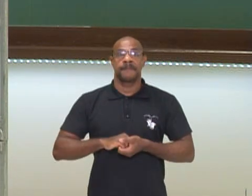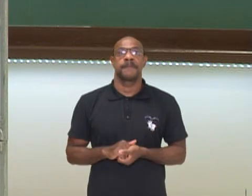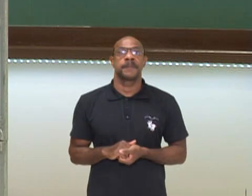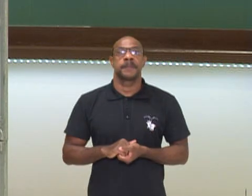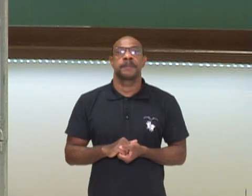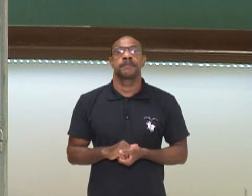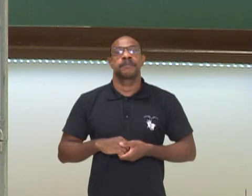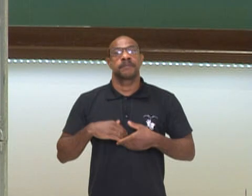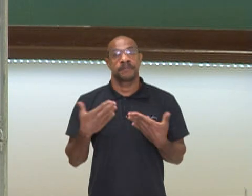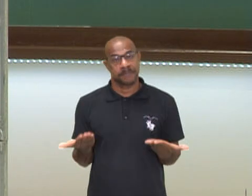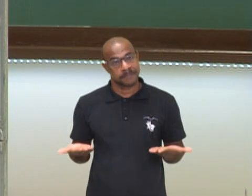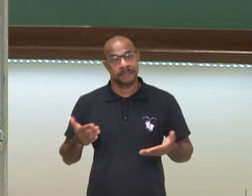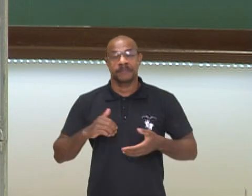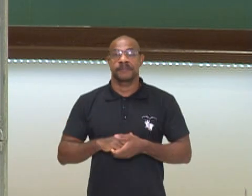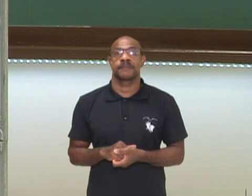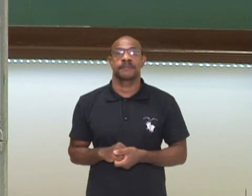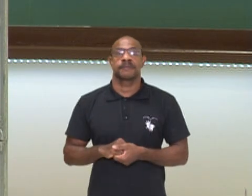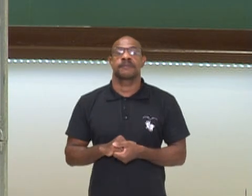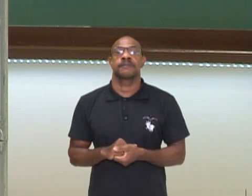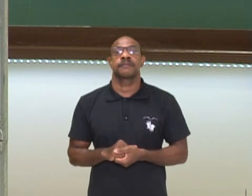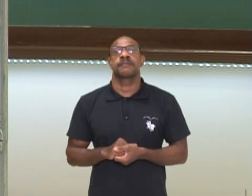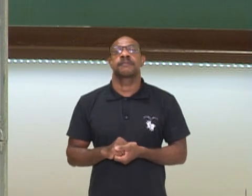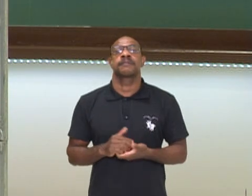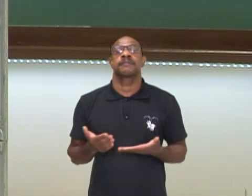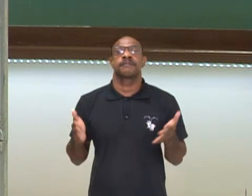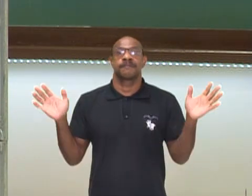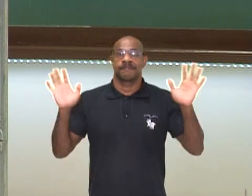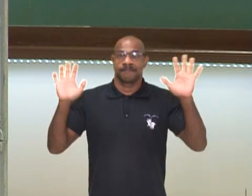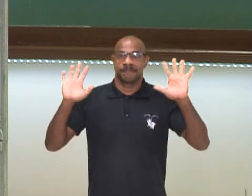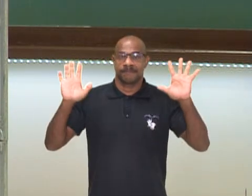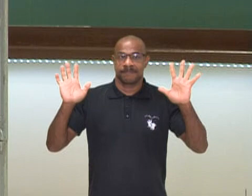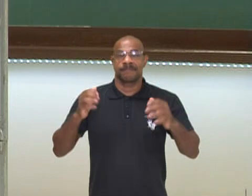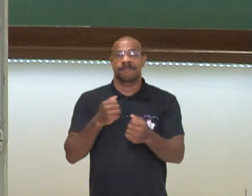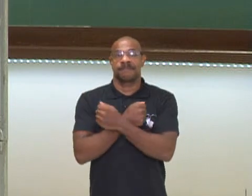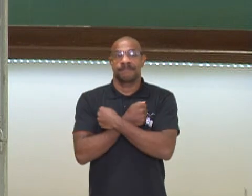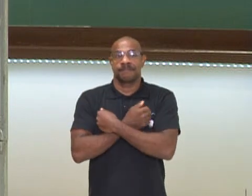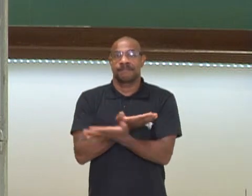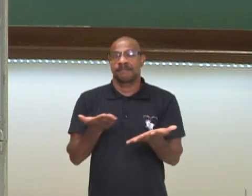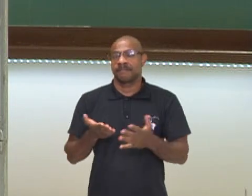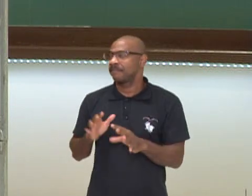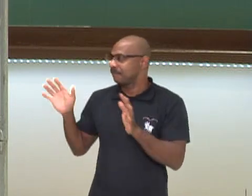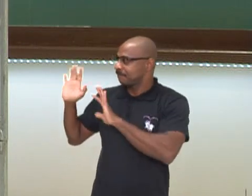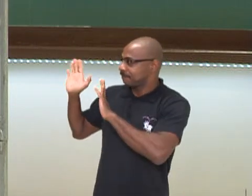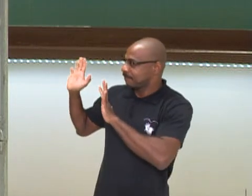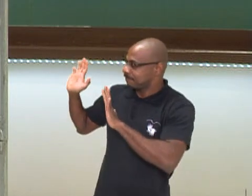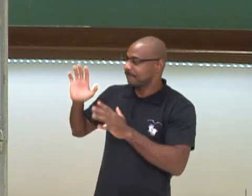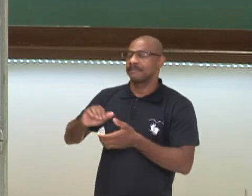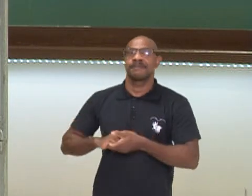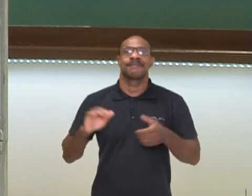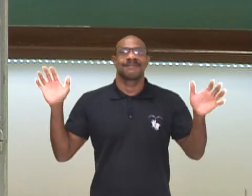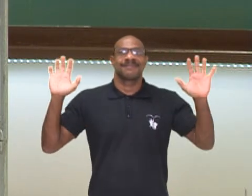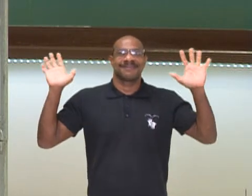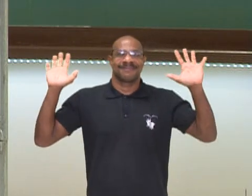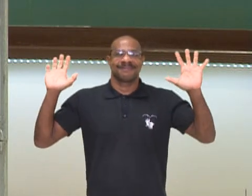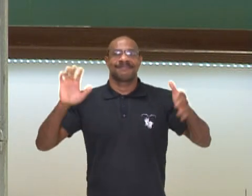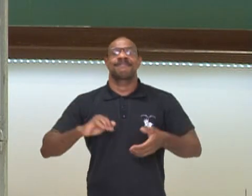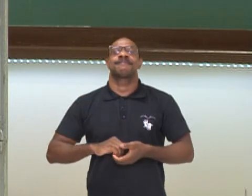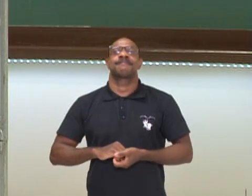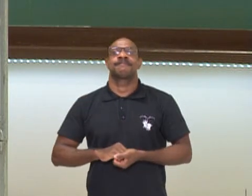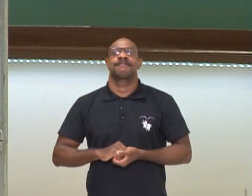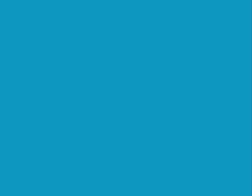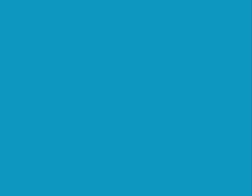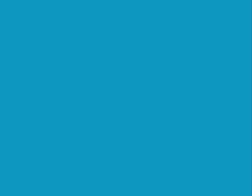E é isso moçada Professor Adriano fica aqui você fica aí até e tchau